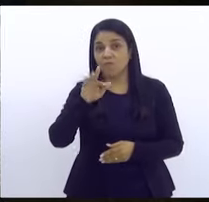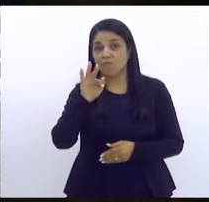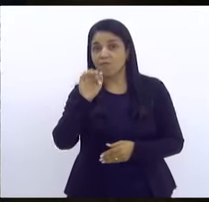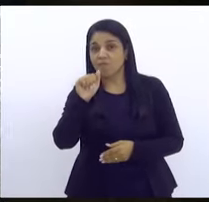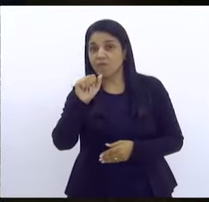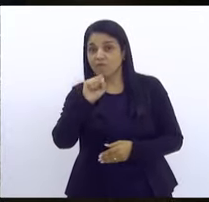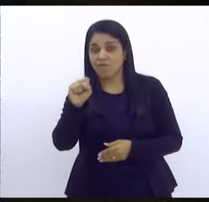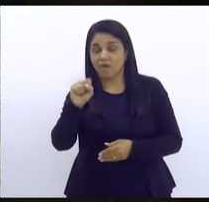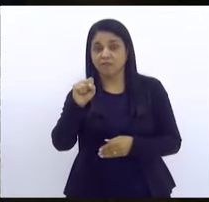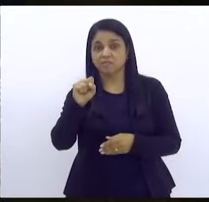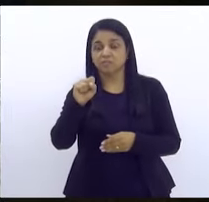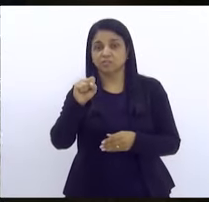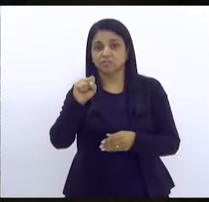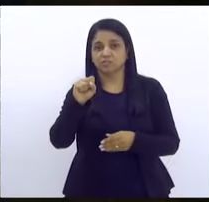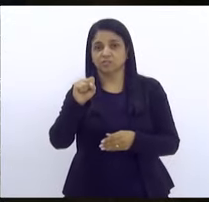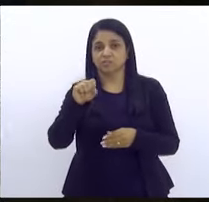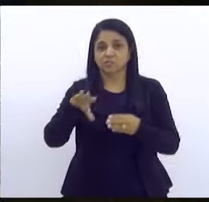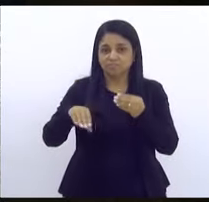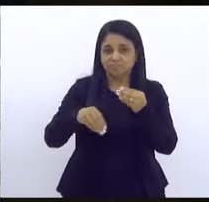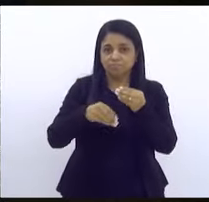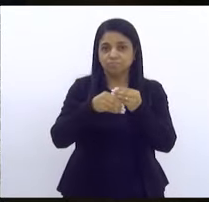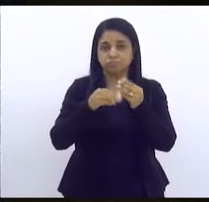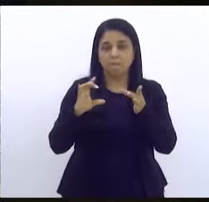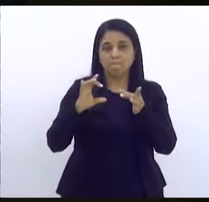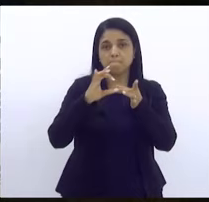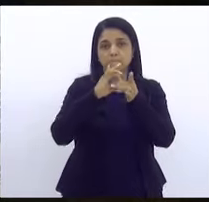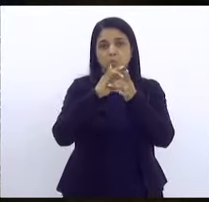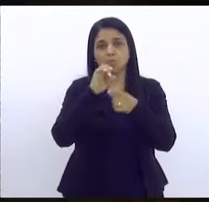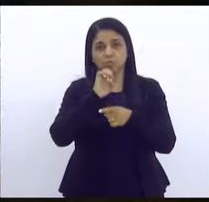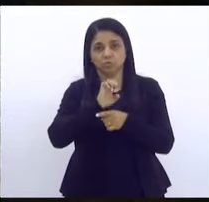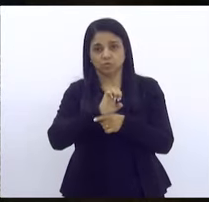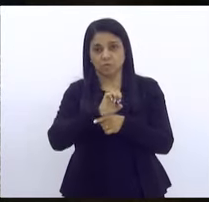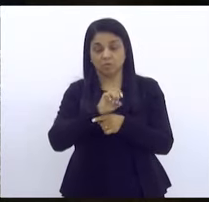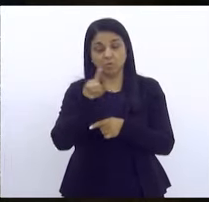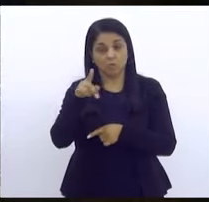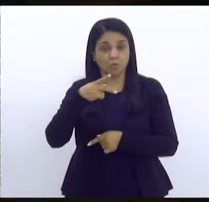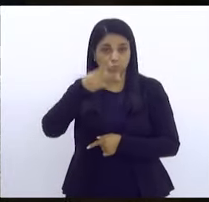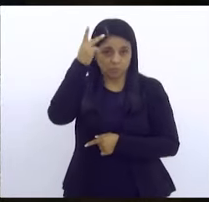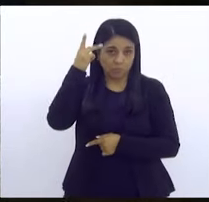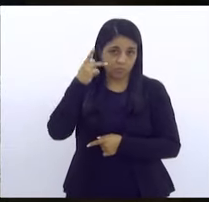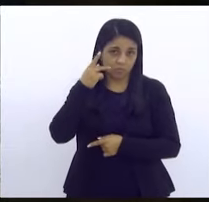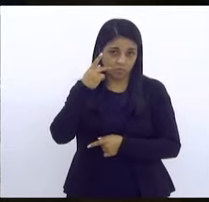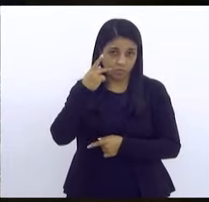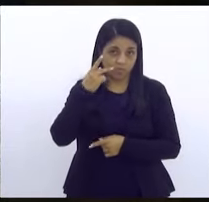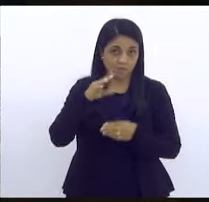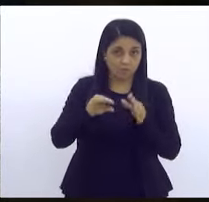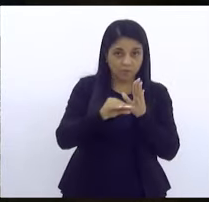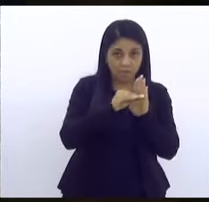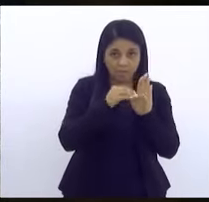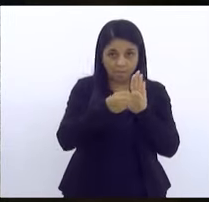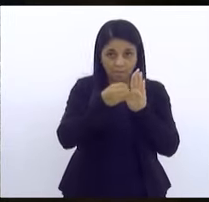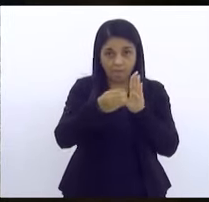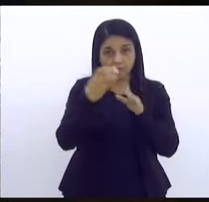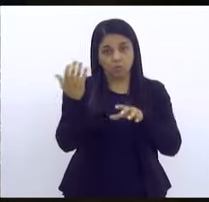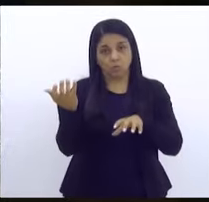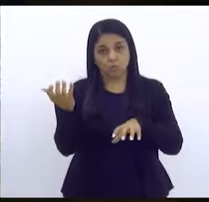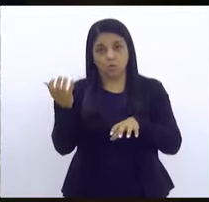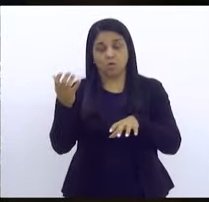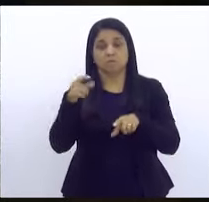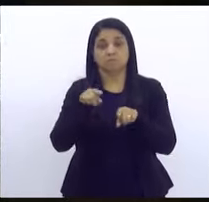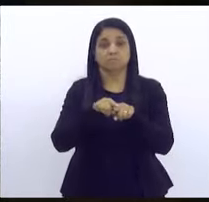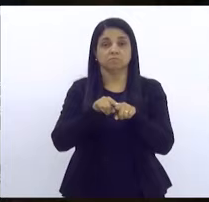nosso Estado, para ser aplicado. Agora, como o doutor Luiz Paulo aqui falou, se vai ter uma emenda no Congresso Nacional com a